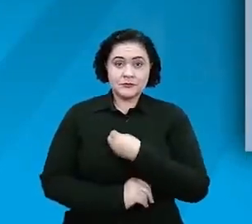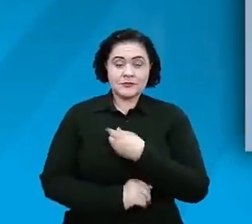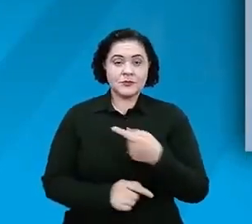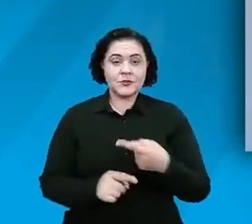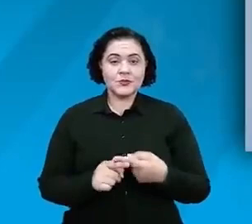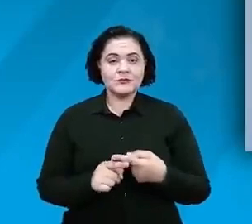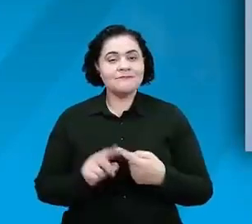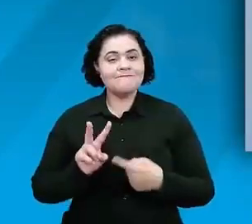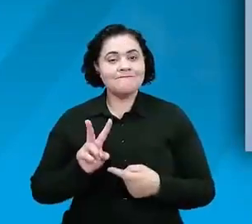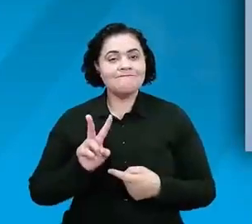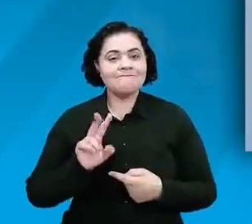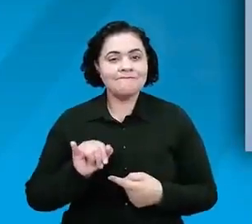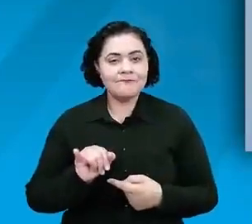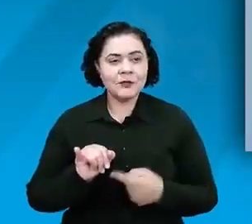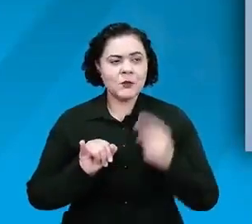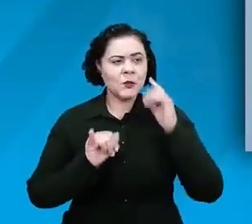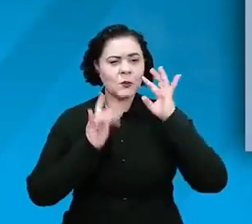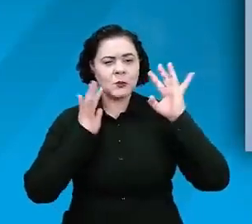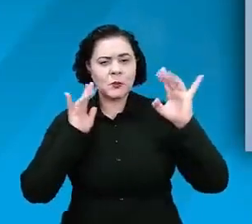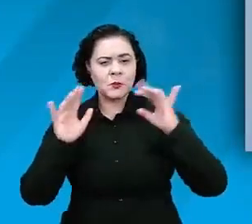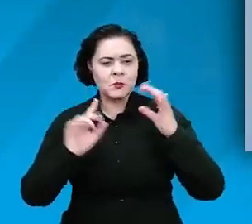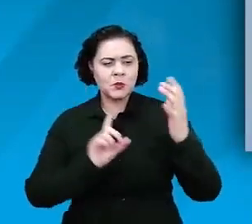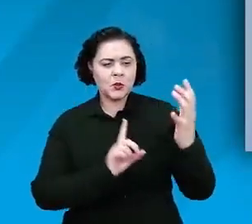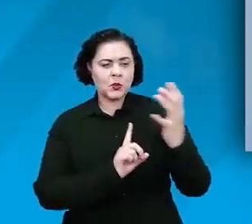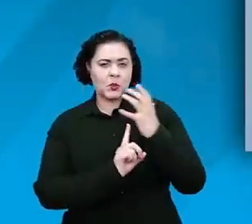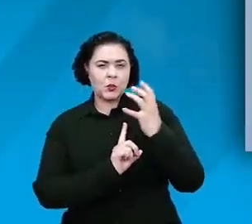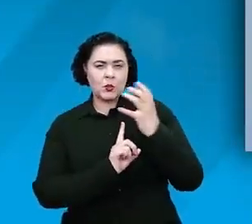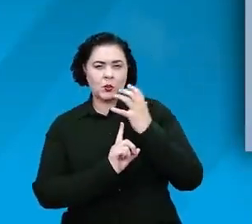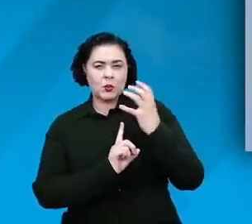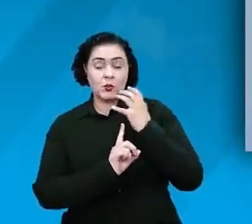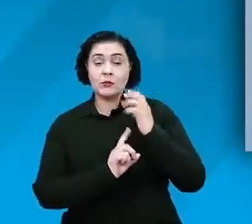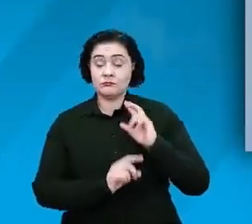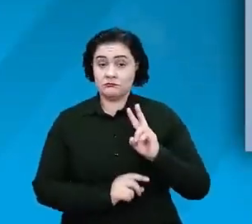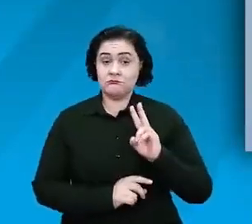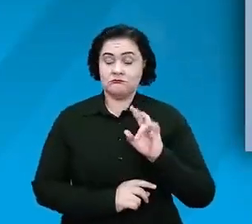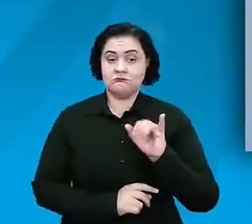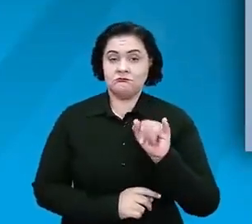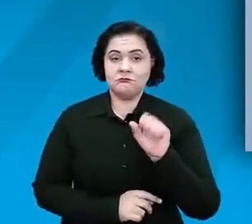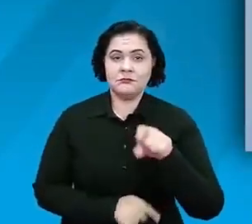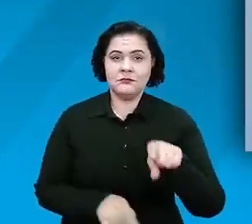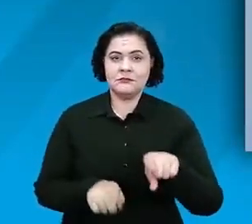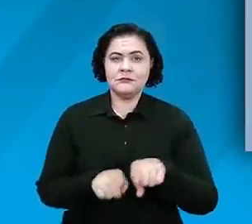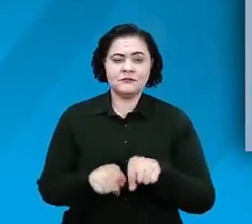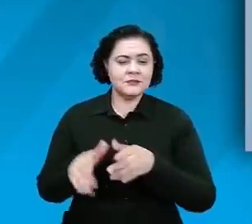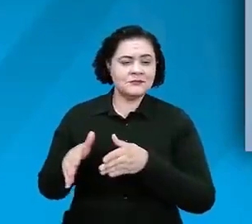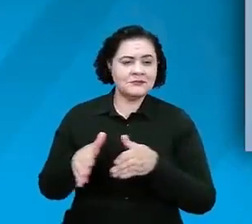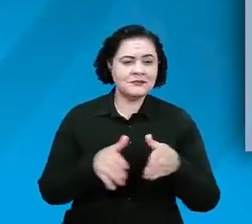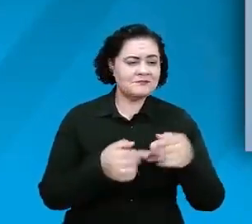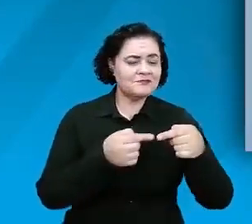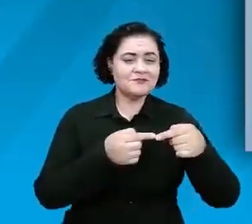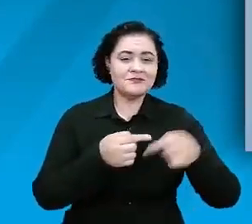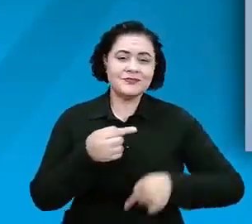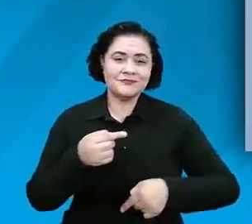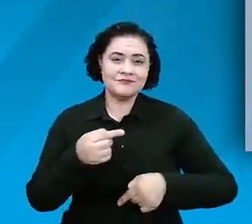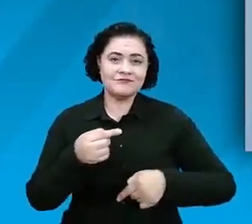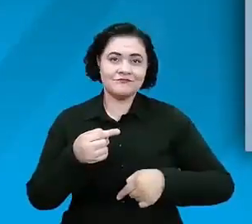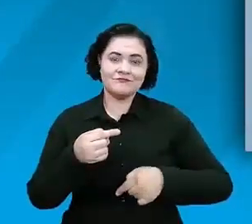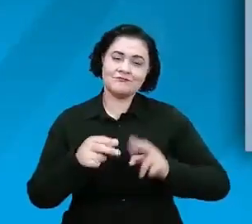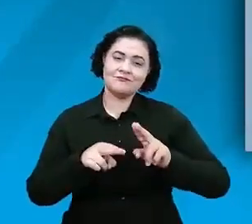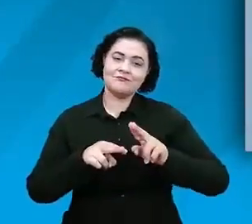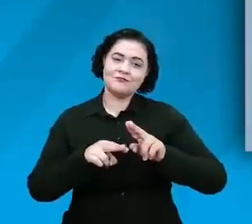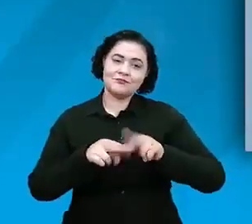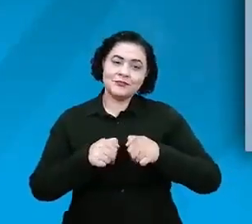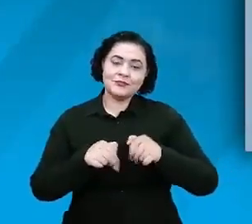são capazes de nos iludir, de nos assombrar, de nos fazer tomar caminhos equivocados.